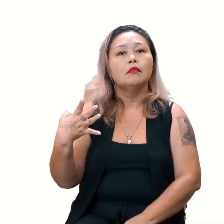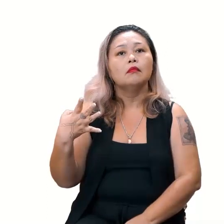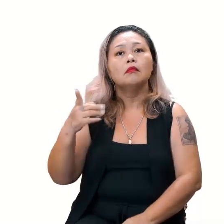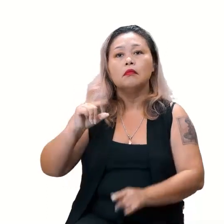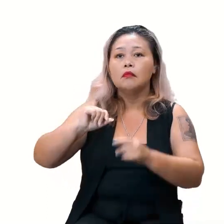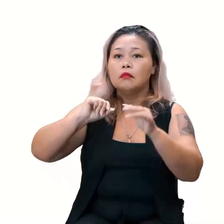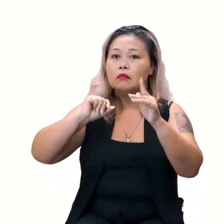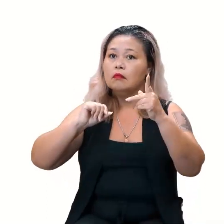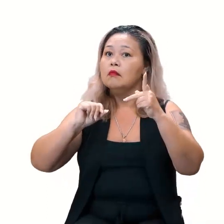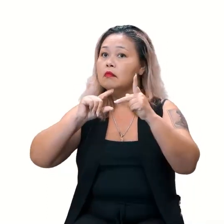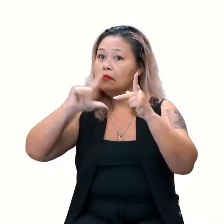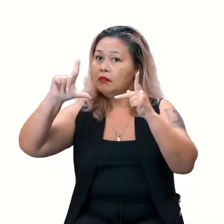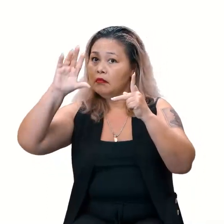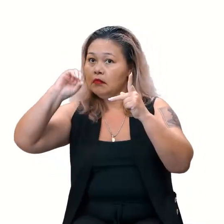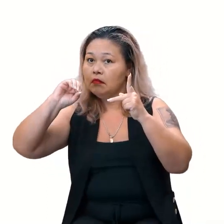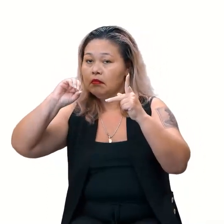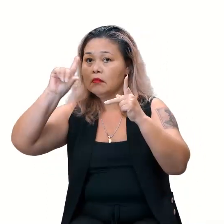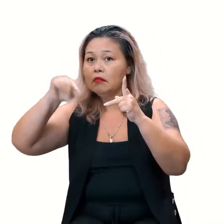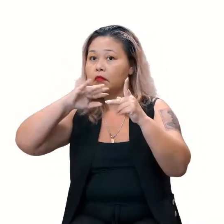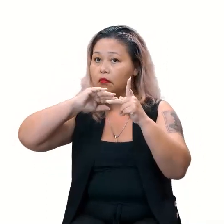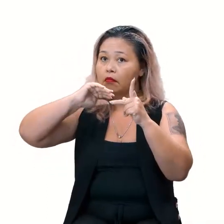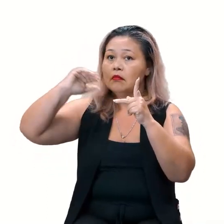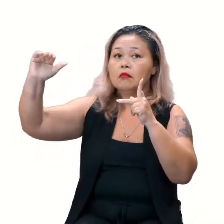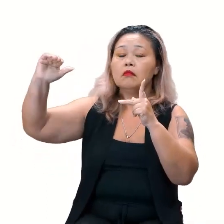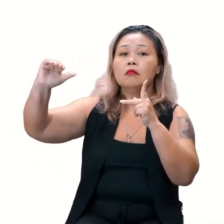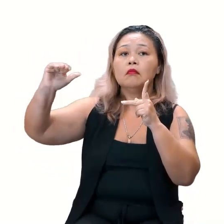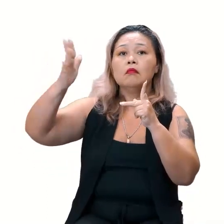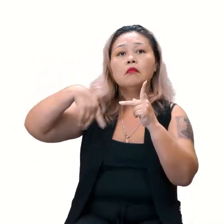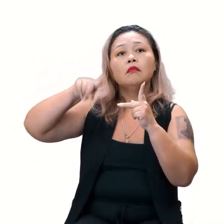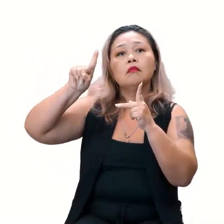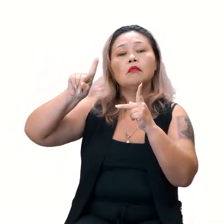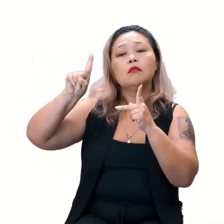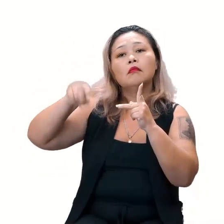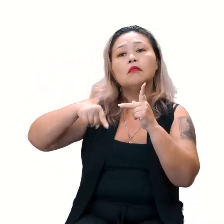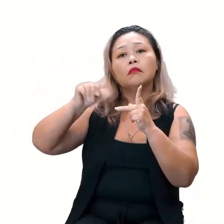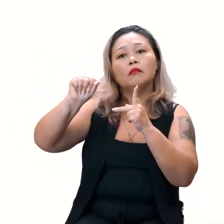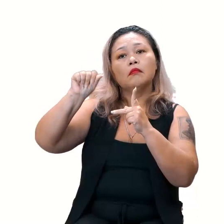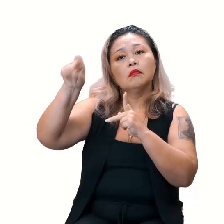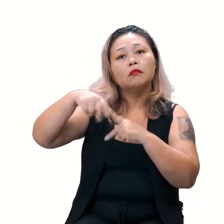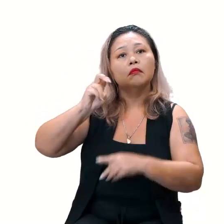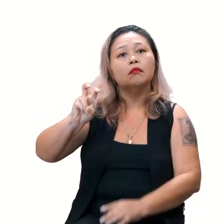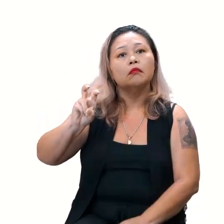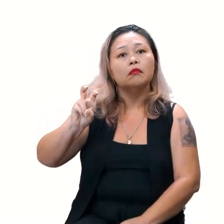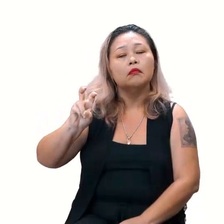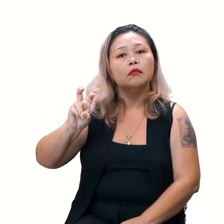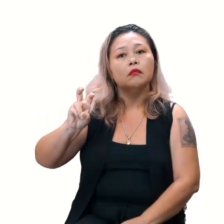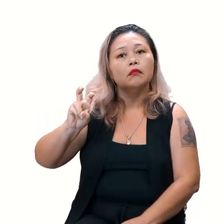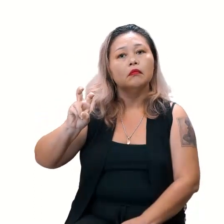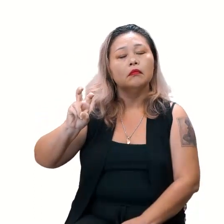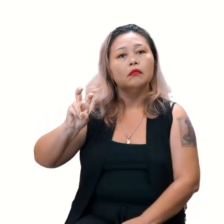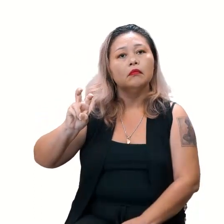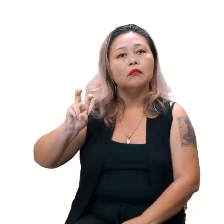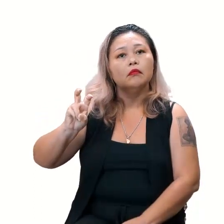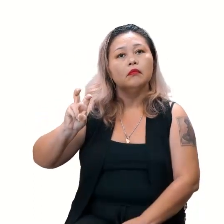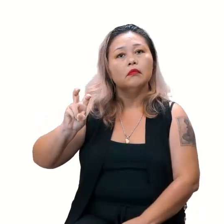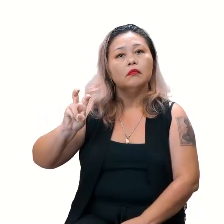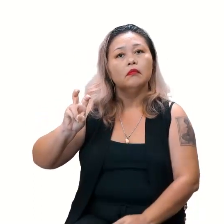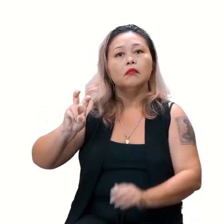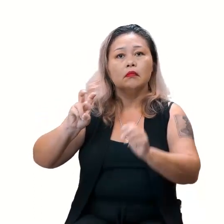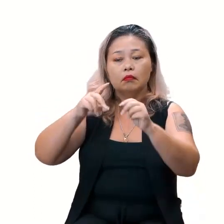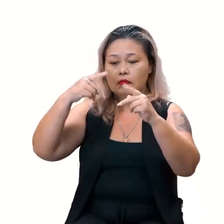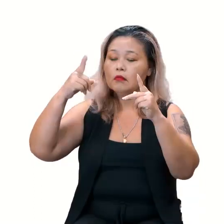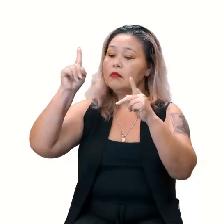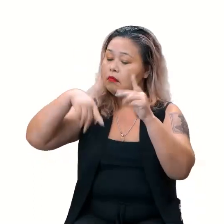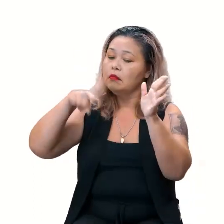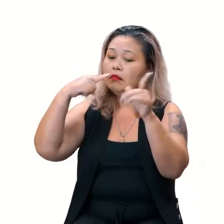zero, positivo, crescente. Quem é o A aqui? O A é 5. Ah, o A é 5? Ou seja, um A é positivo,